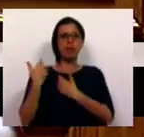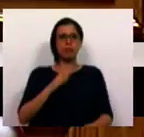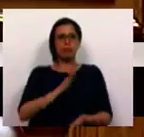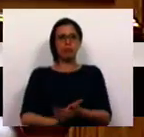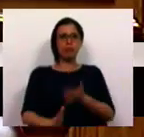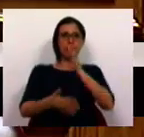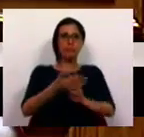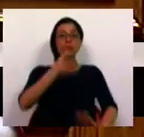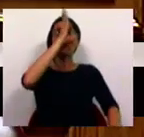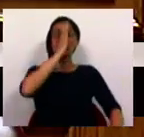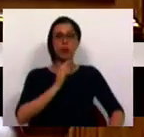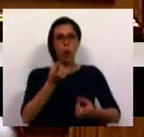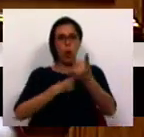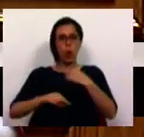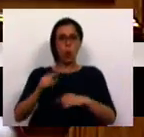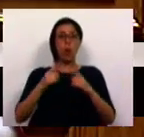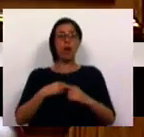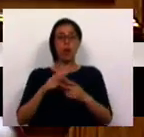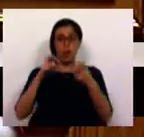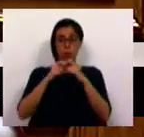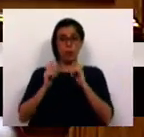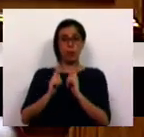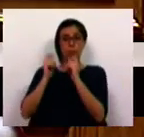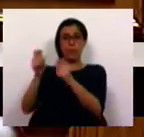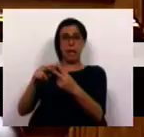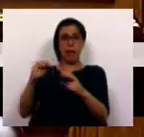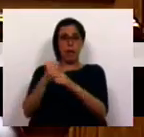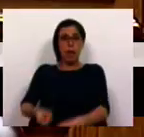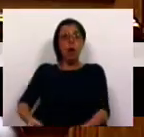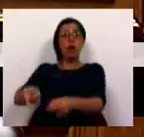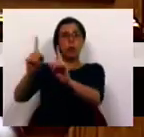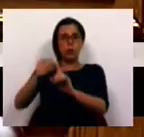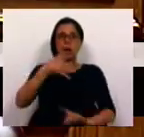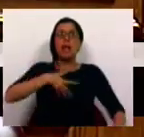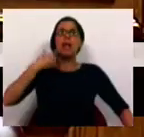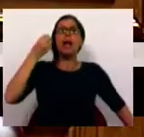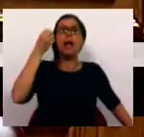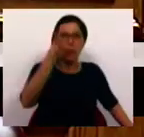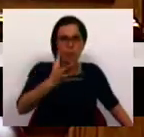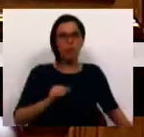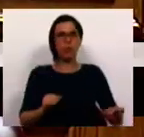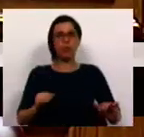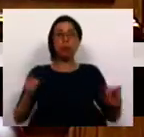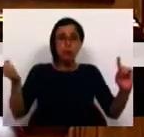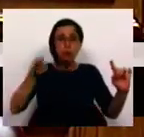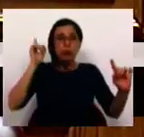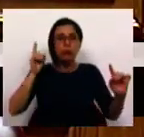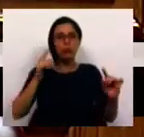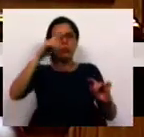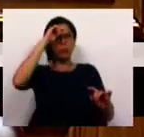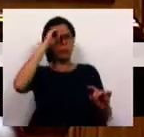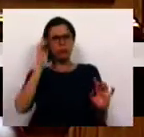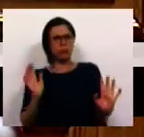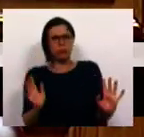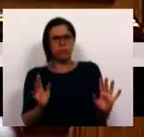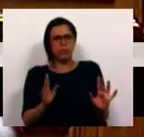desresponsabilizar o Estado e passar o ónus dos problemas para as autarquias, lamento, isso não é